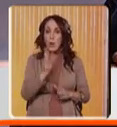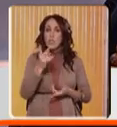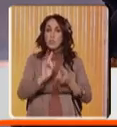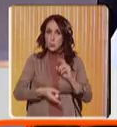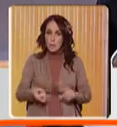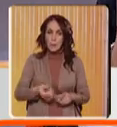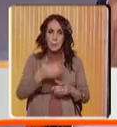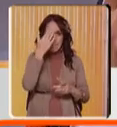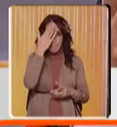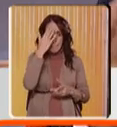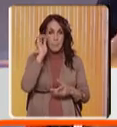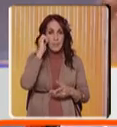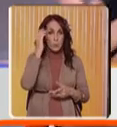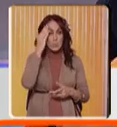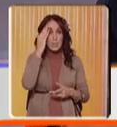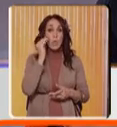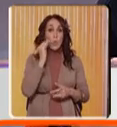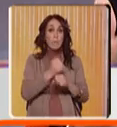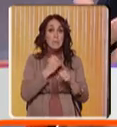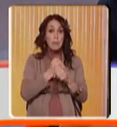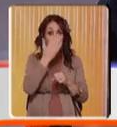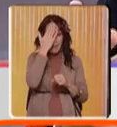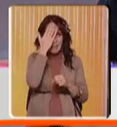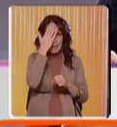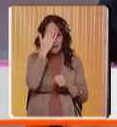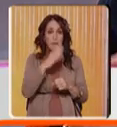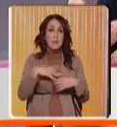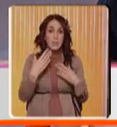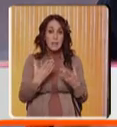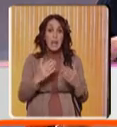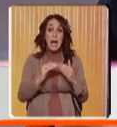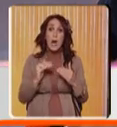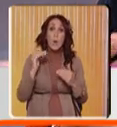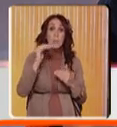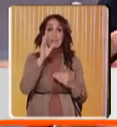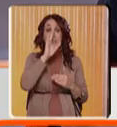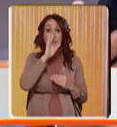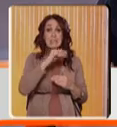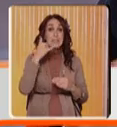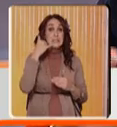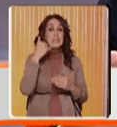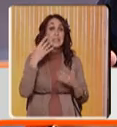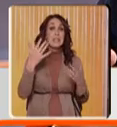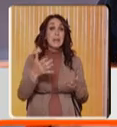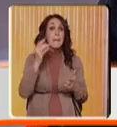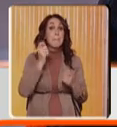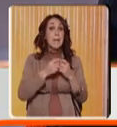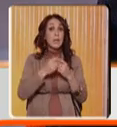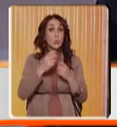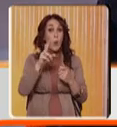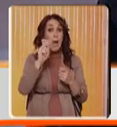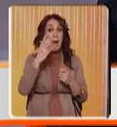que realmente o metabolismo do cérebro, isto é, a forma como o cérebro trabalha, o metabolismo do açúcar, da glucose, aumenta quando estamos com radiofrequência ao pé da nossa